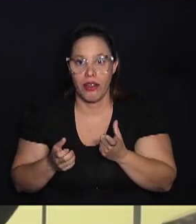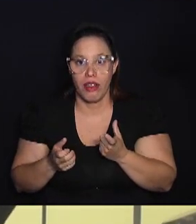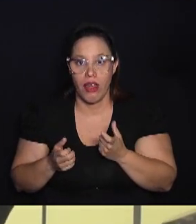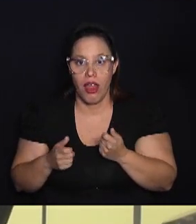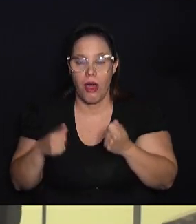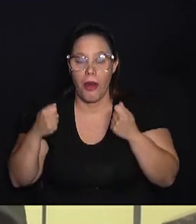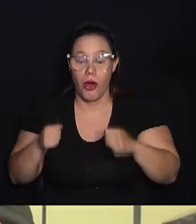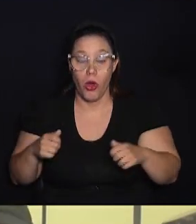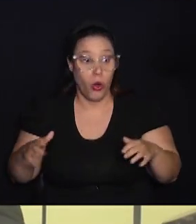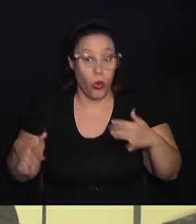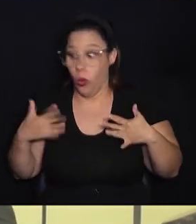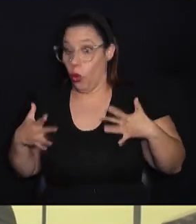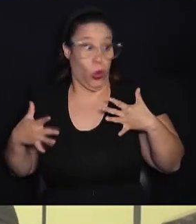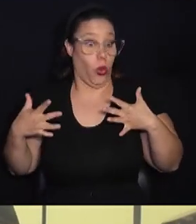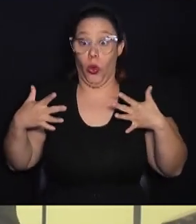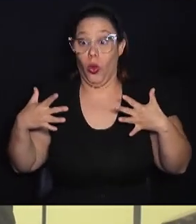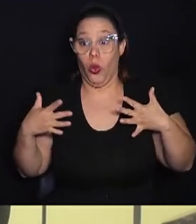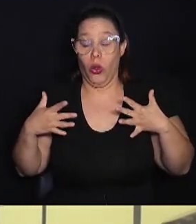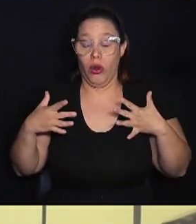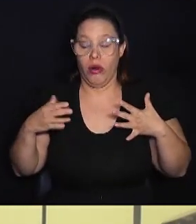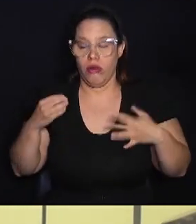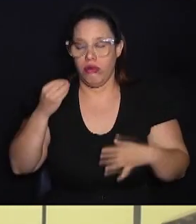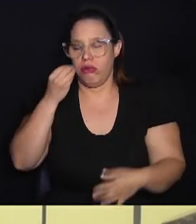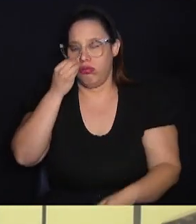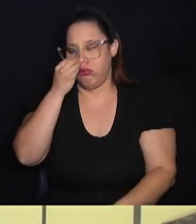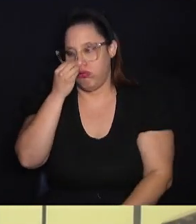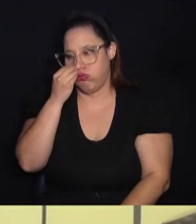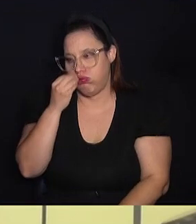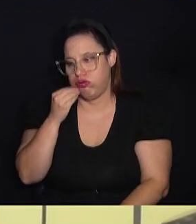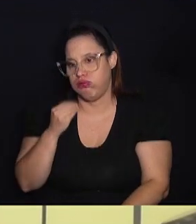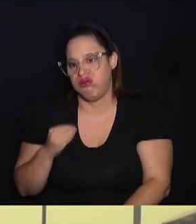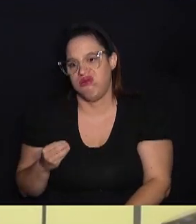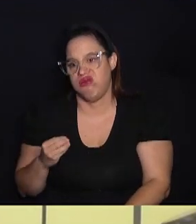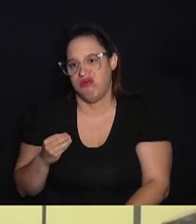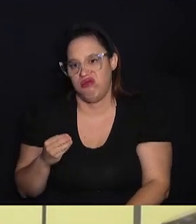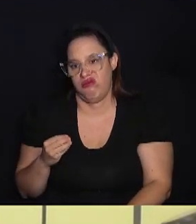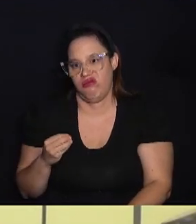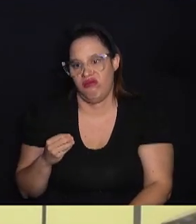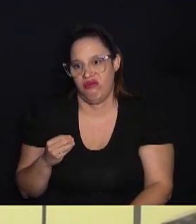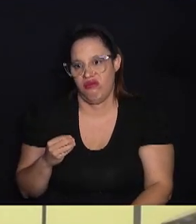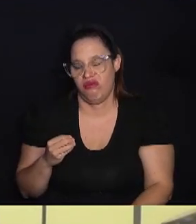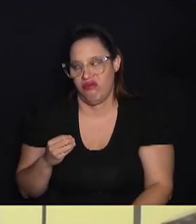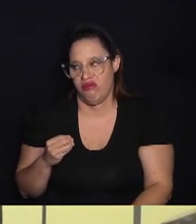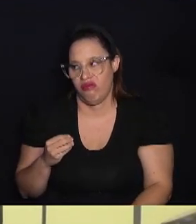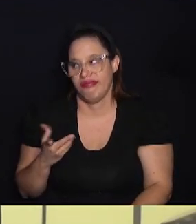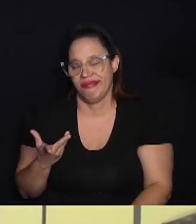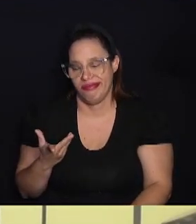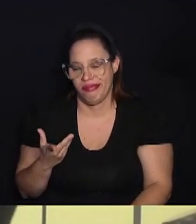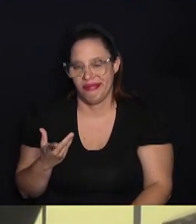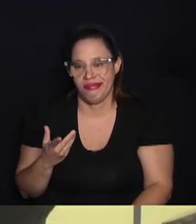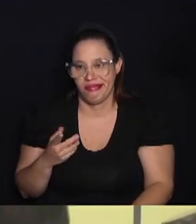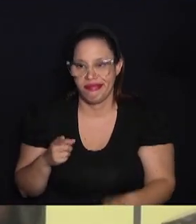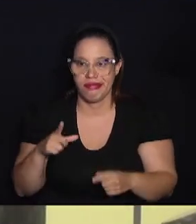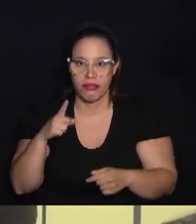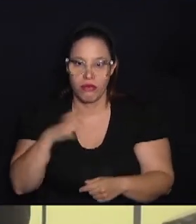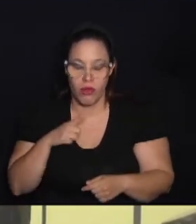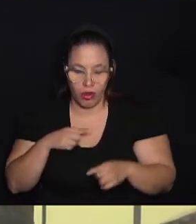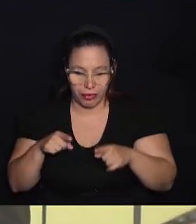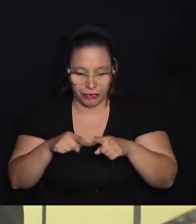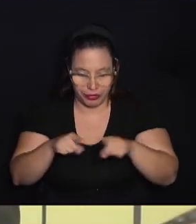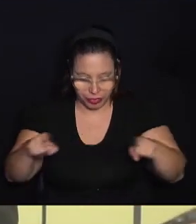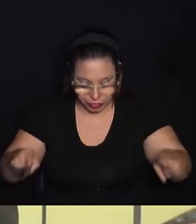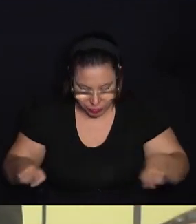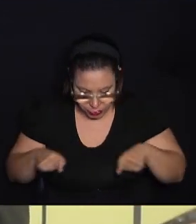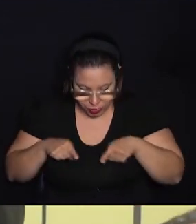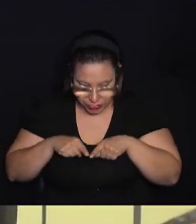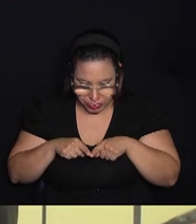muita euforia mas também muita frustração mas a gente se depara com reações que a gente tem ali no seu tapetinho na hora de fazer